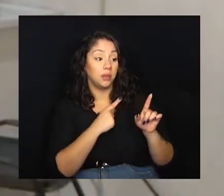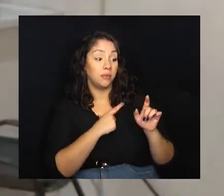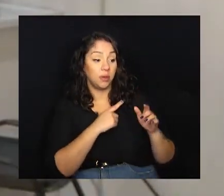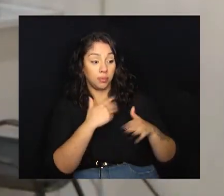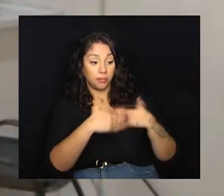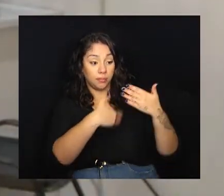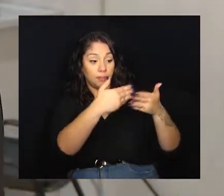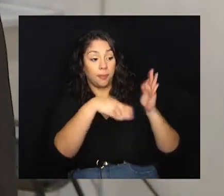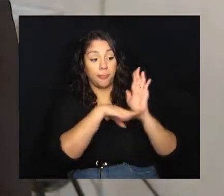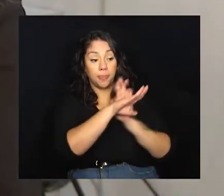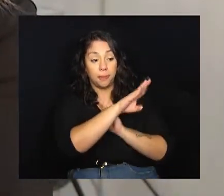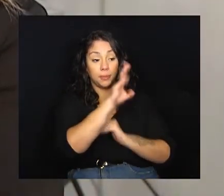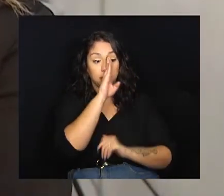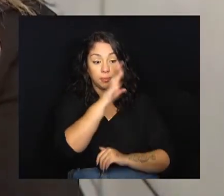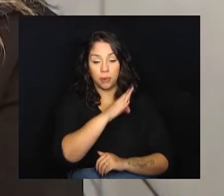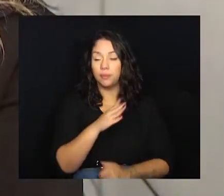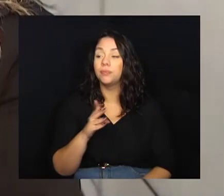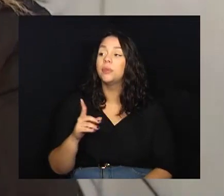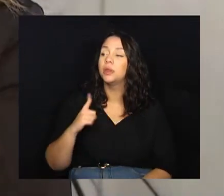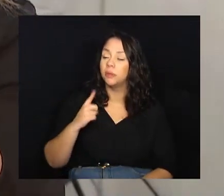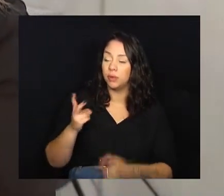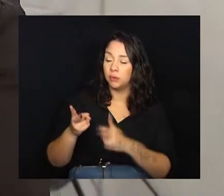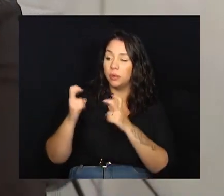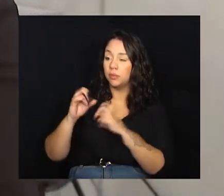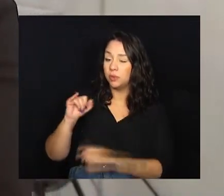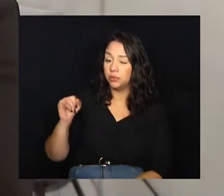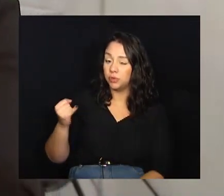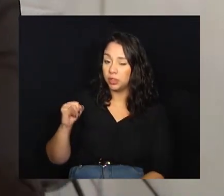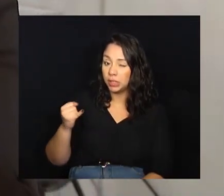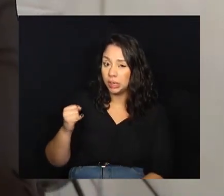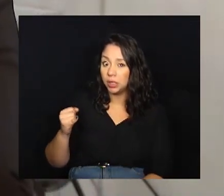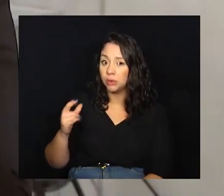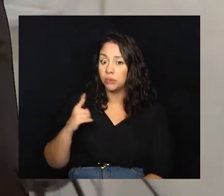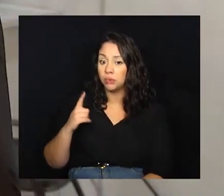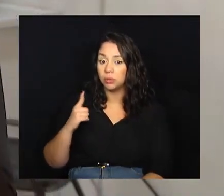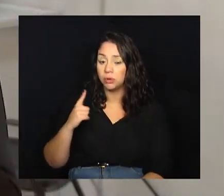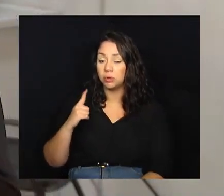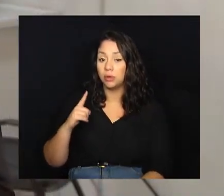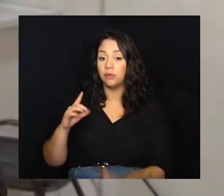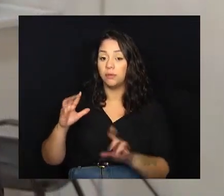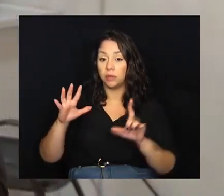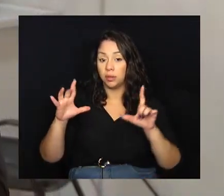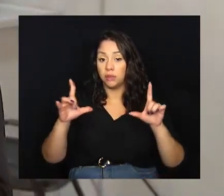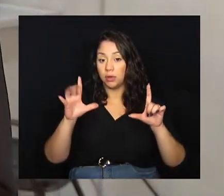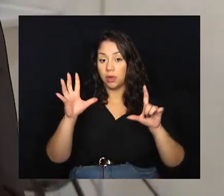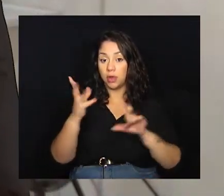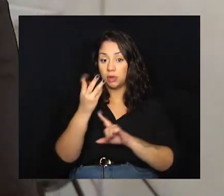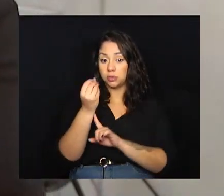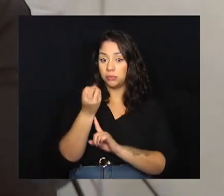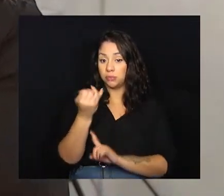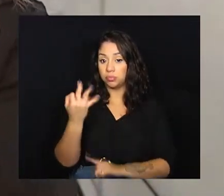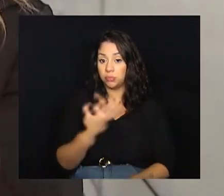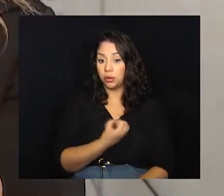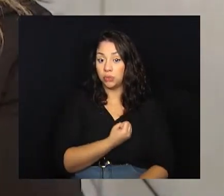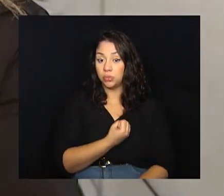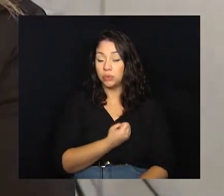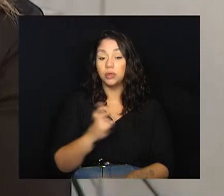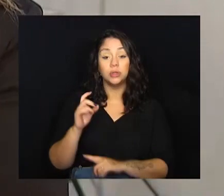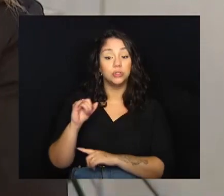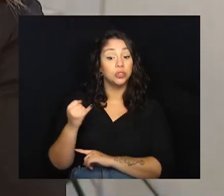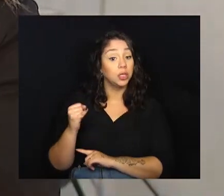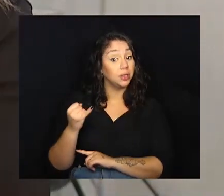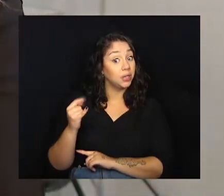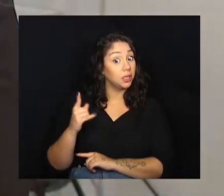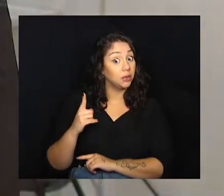Olha a gente pode observar em janeiro acho que vocês estão com arte com os números né Janeiro a gente tem uma procura muito